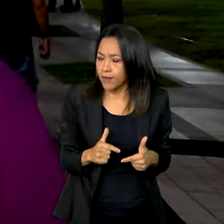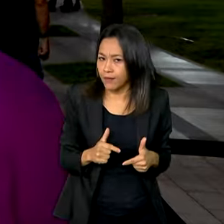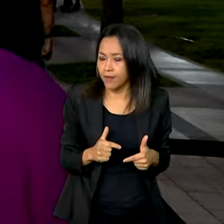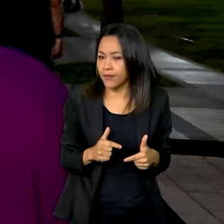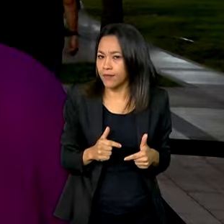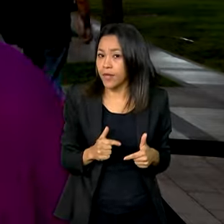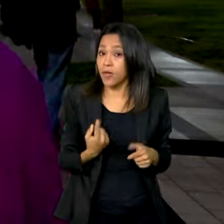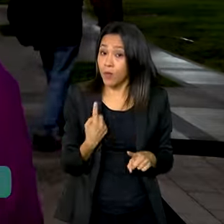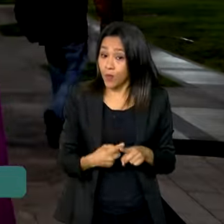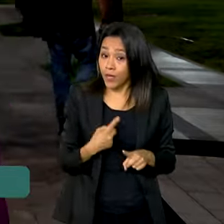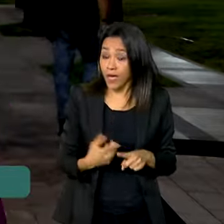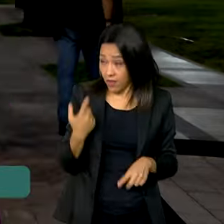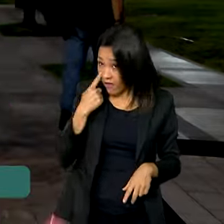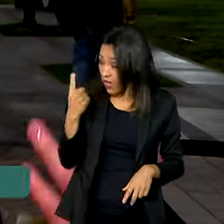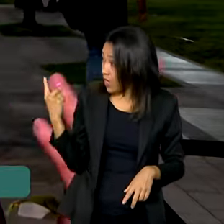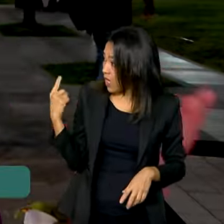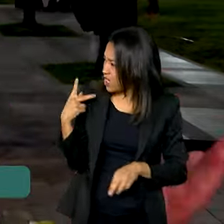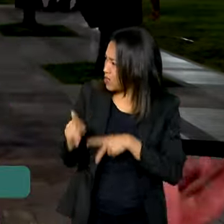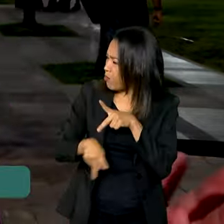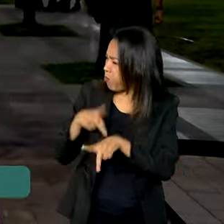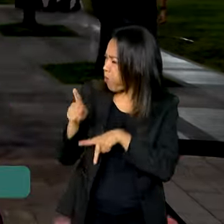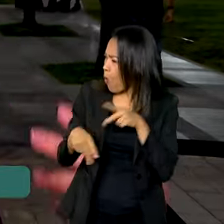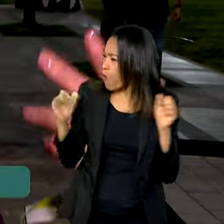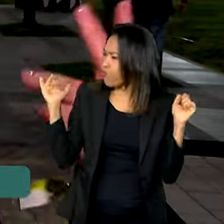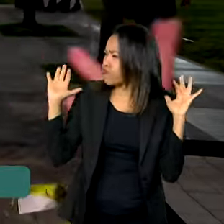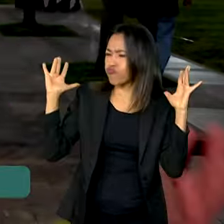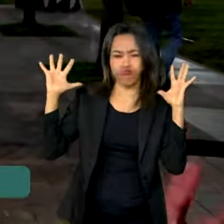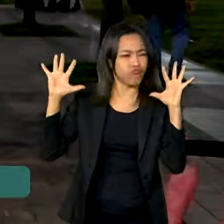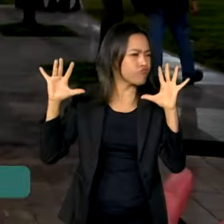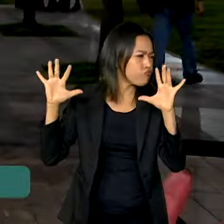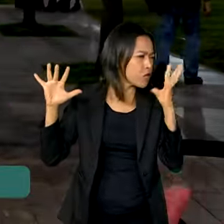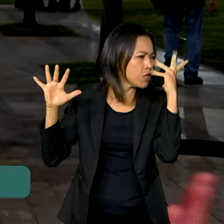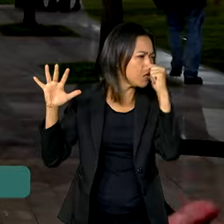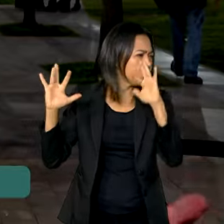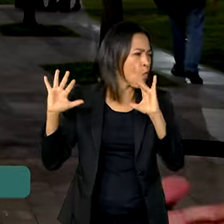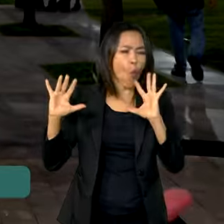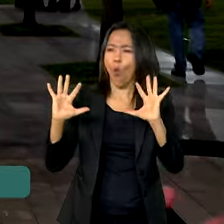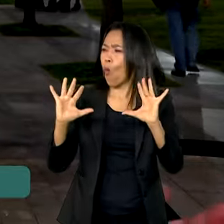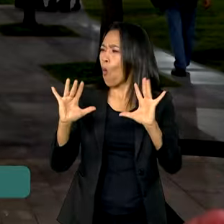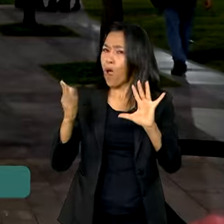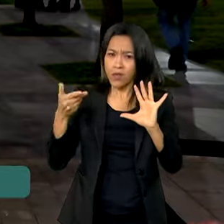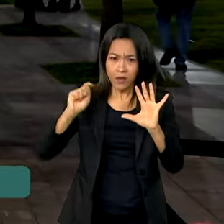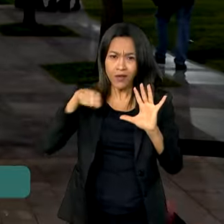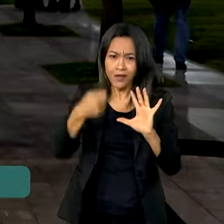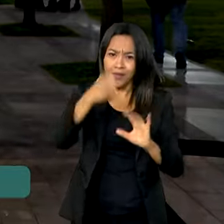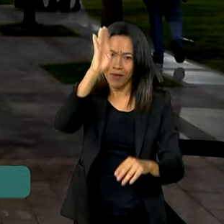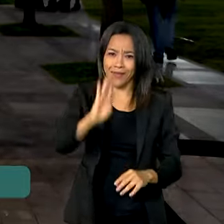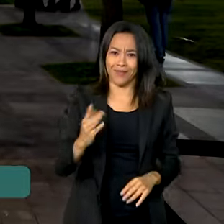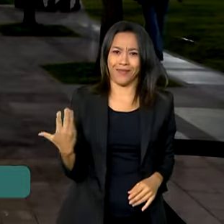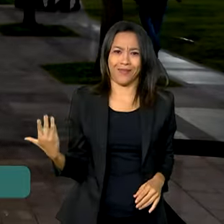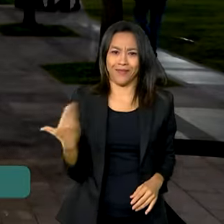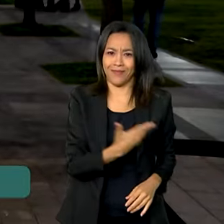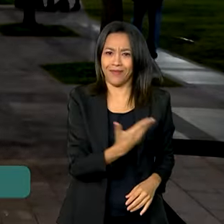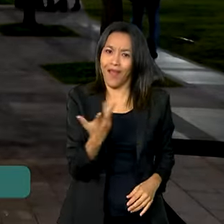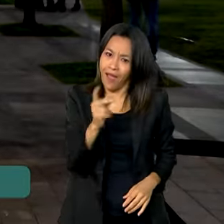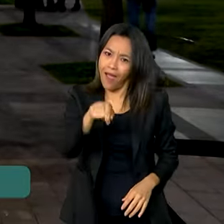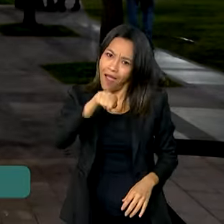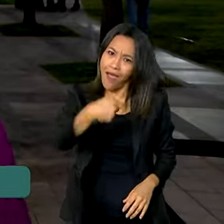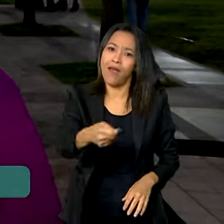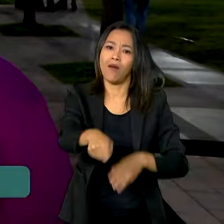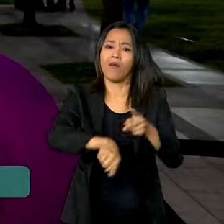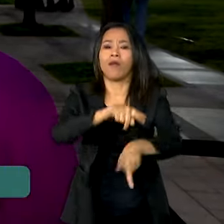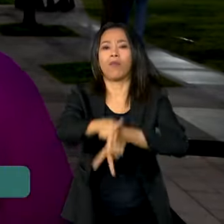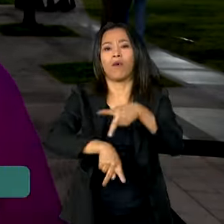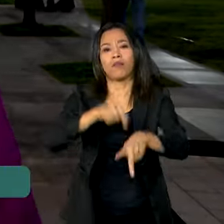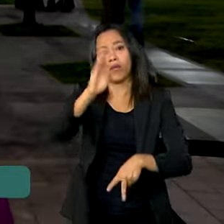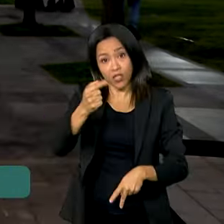esse povo que está aqui hoje, lindo, diversificado, é que é o Brasil. Esse é o povo brasileiro. É esse